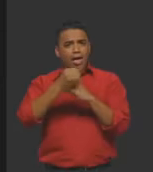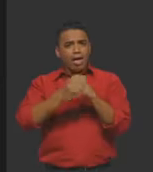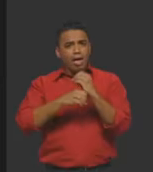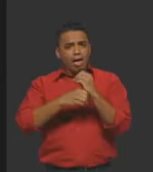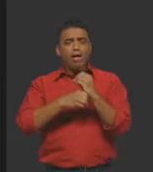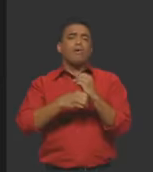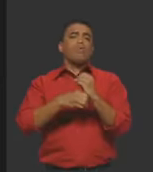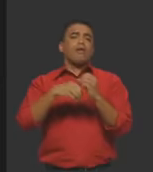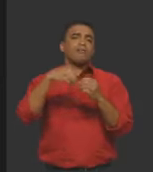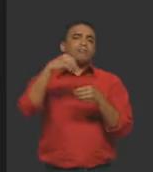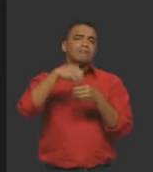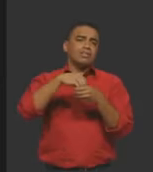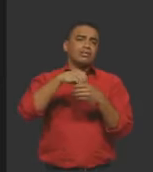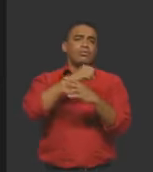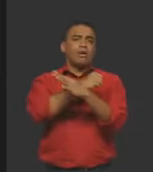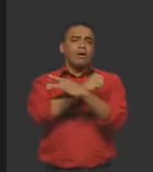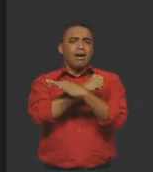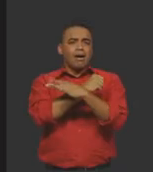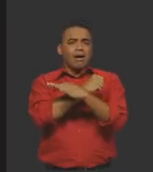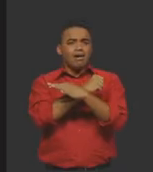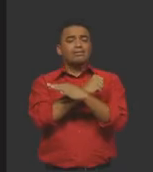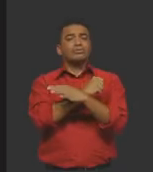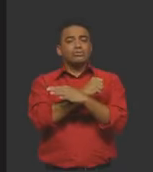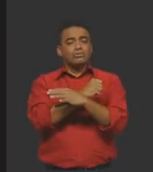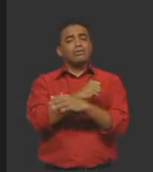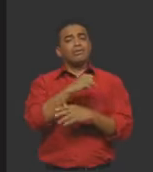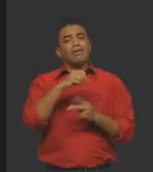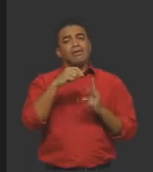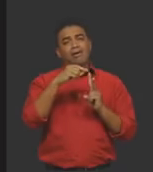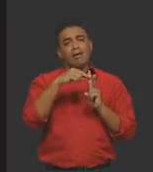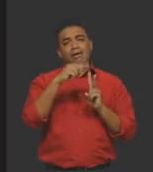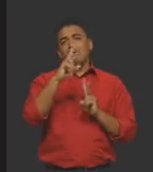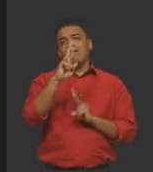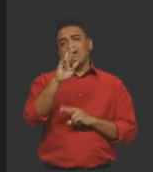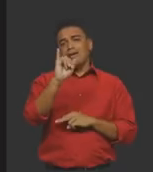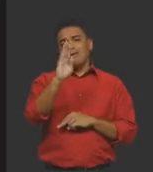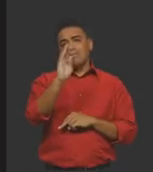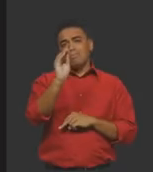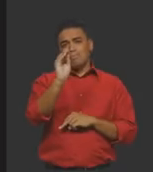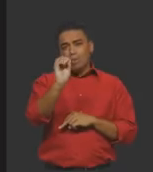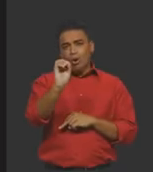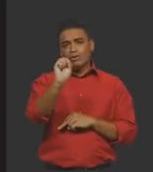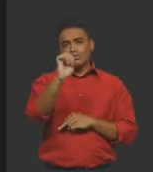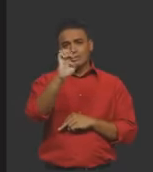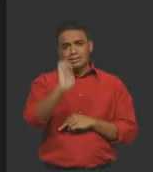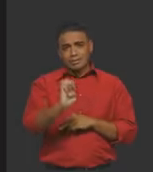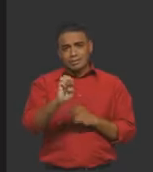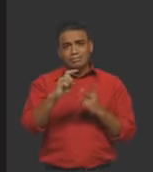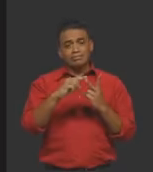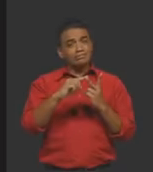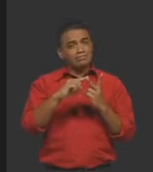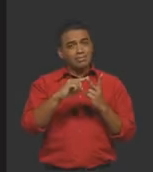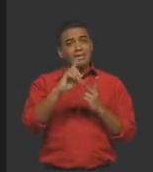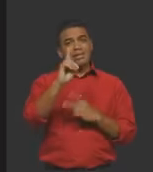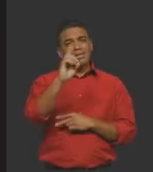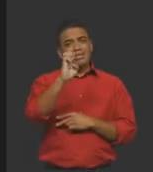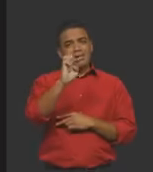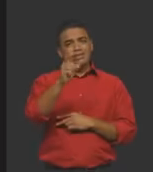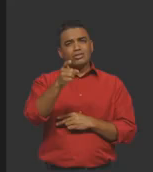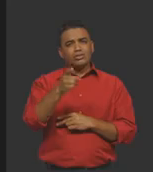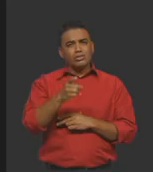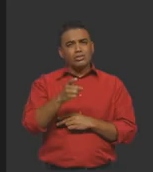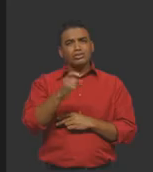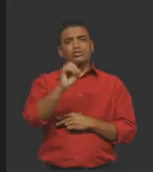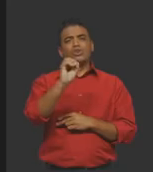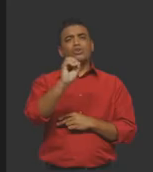ácido nucleico, ela vai ser a ribose, ao invés da desoxirribose. E em